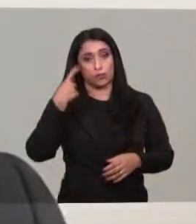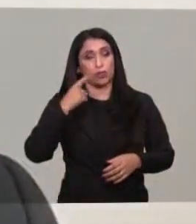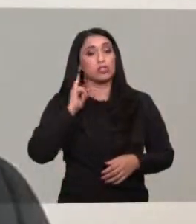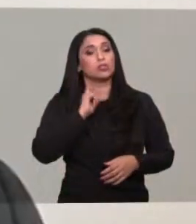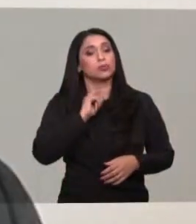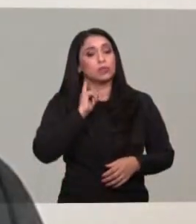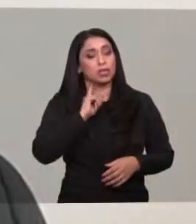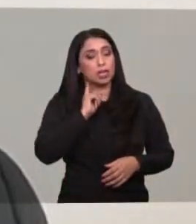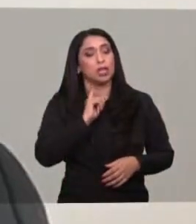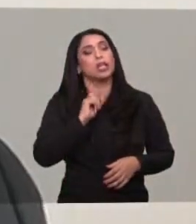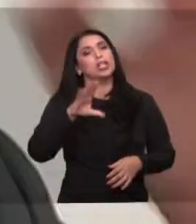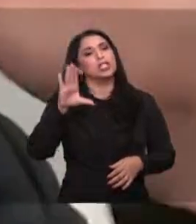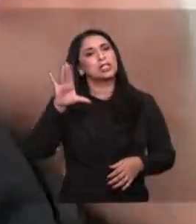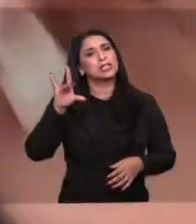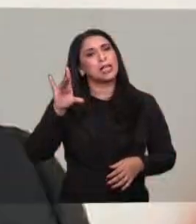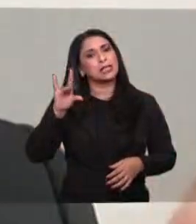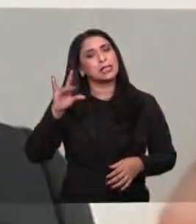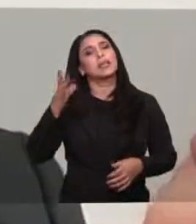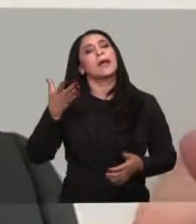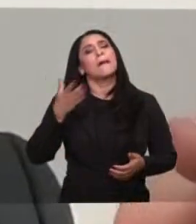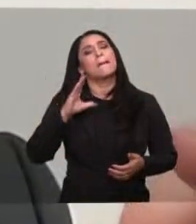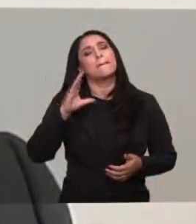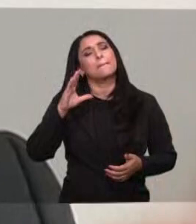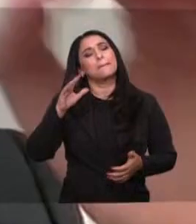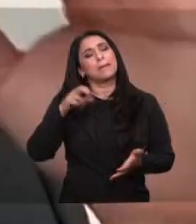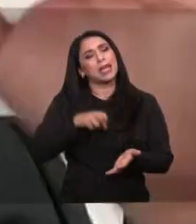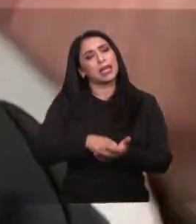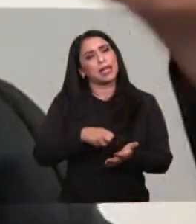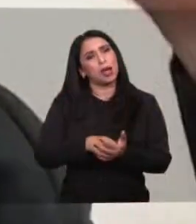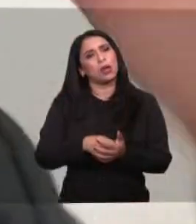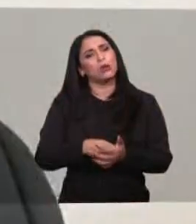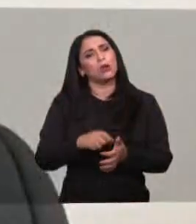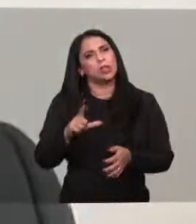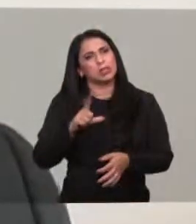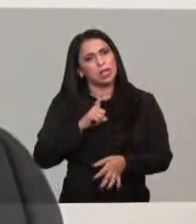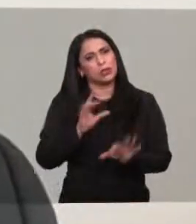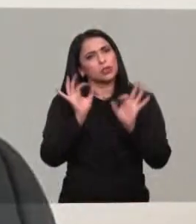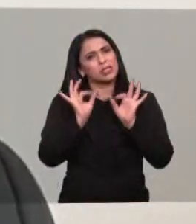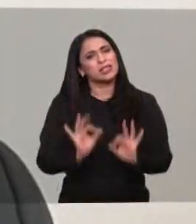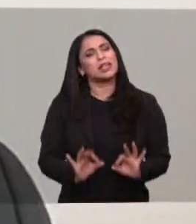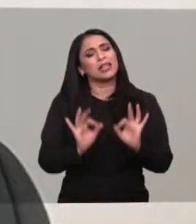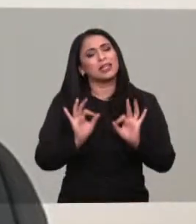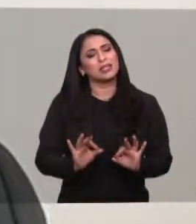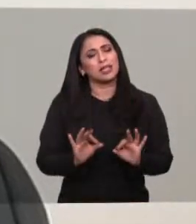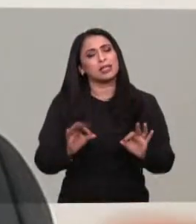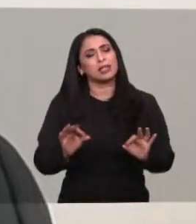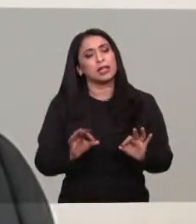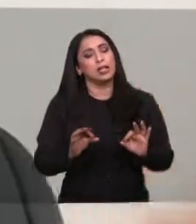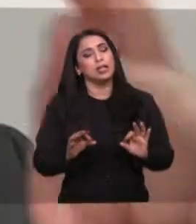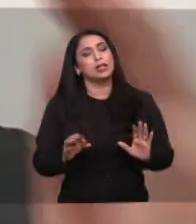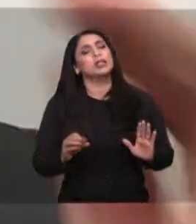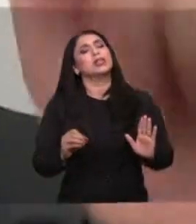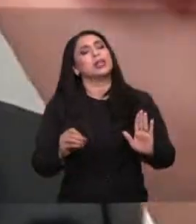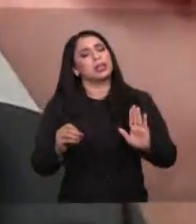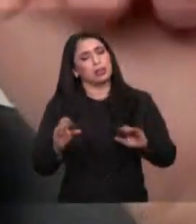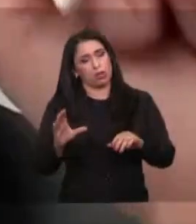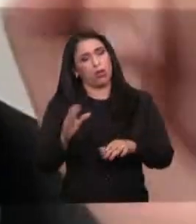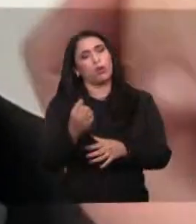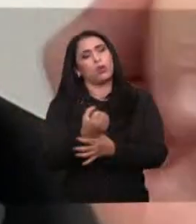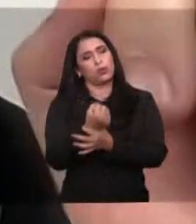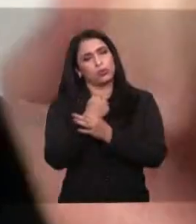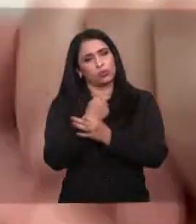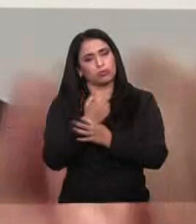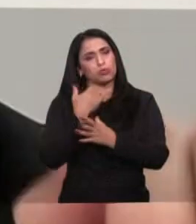Instituto de Ciências Penais, com absoluta segurança, reconhecem a plena constitucionalidade da introdução do juiz